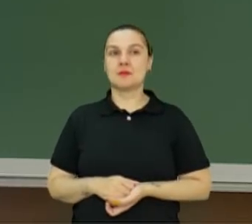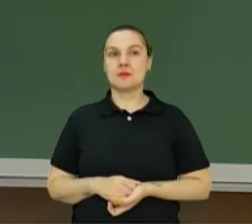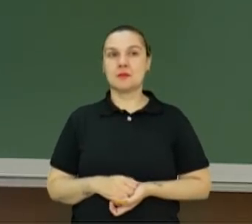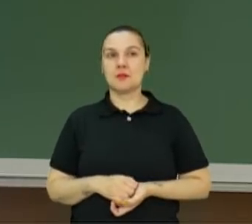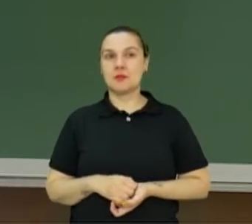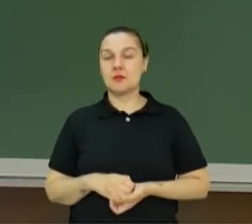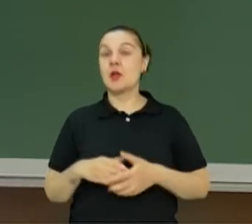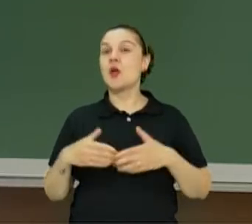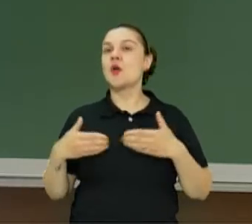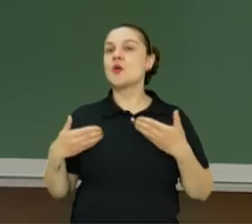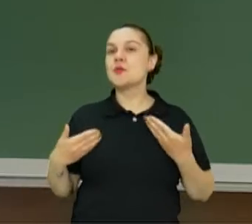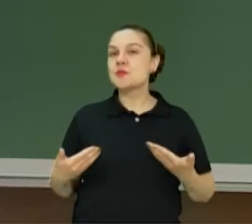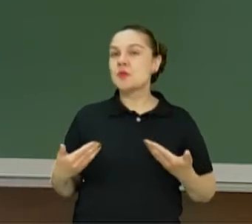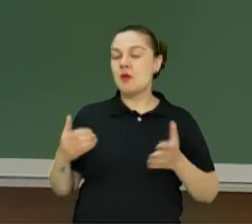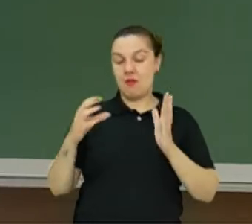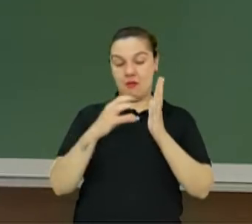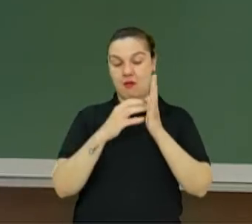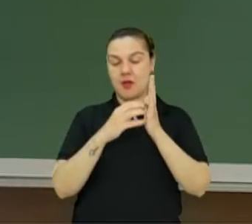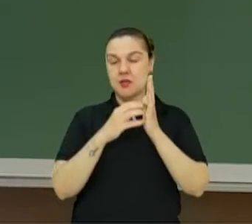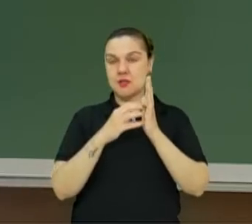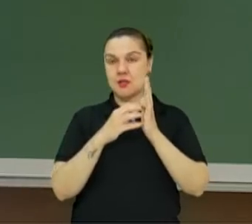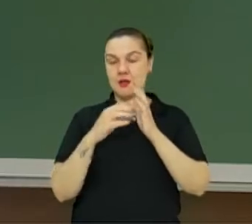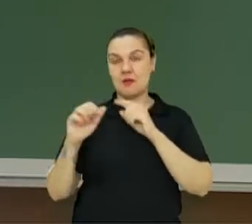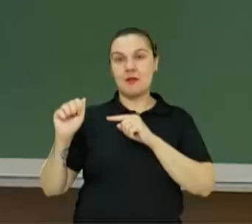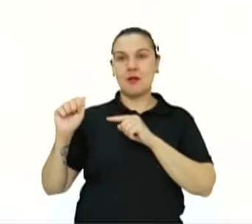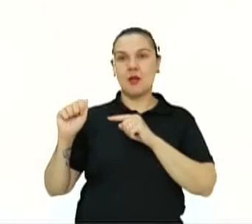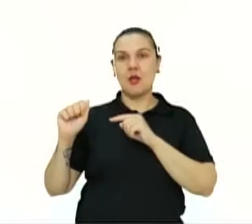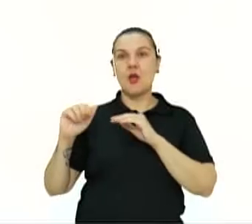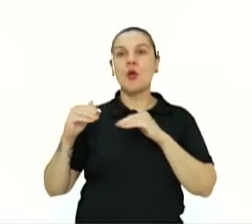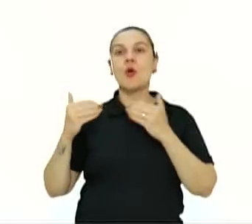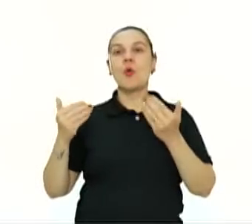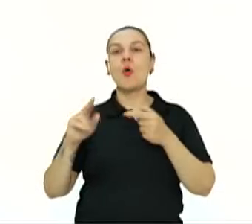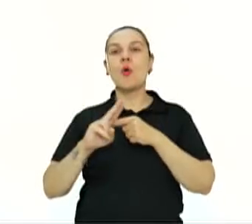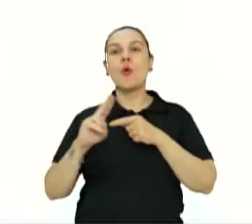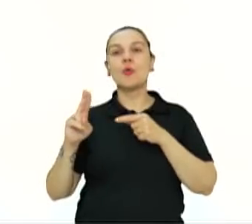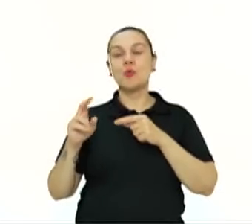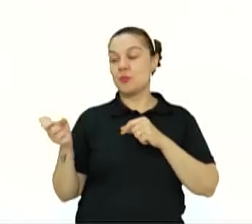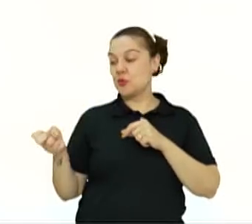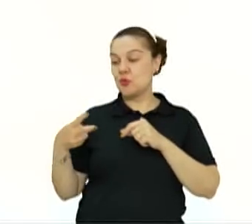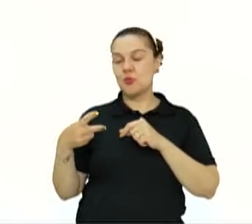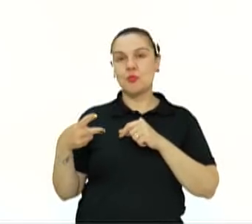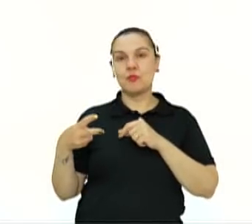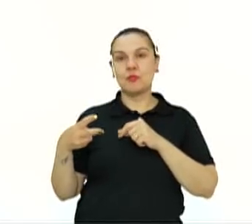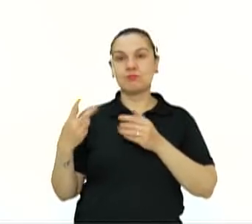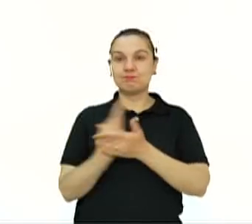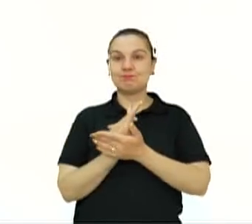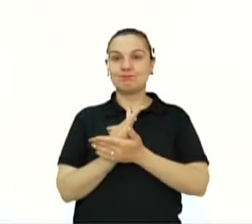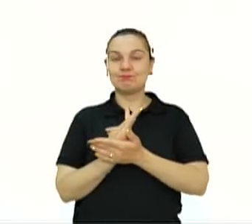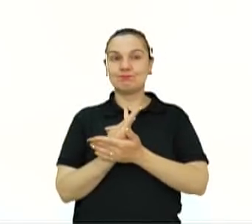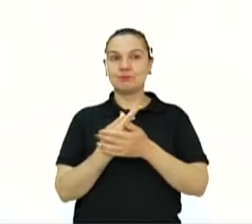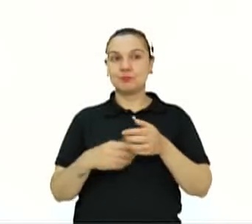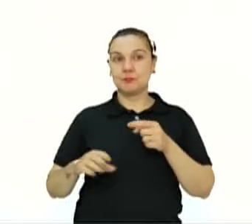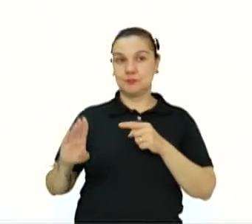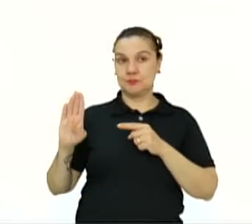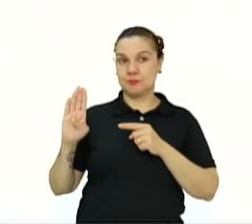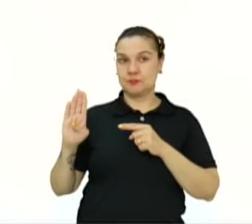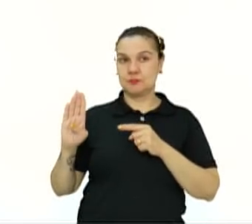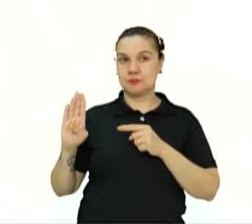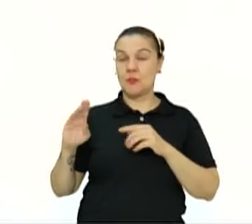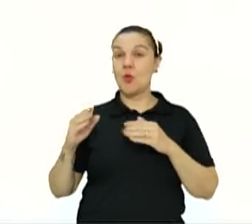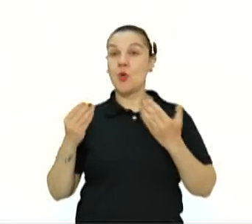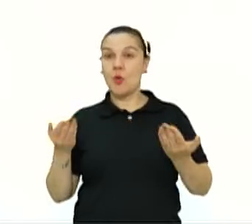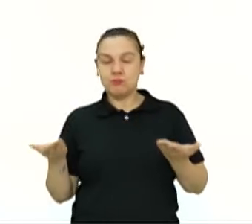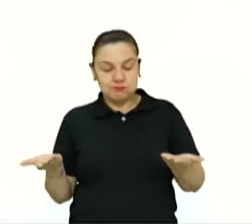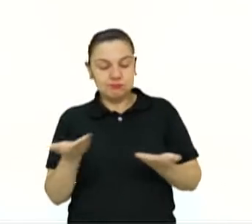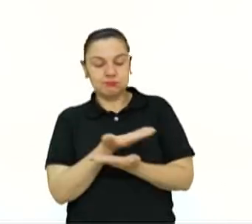só. Responda sobre a AIDS então. Na letra A, quem é o agente causador? Na letra